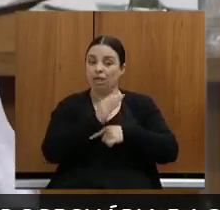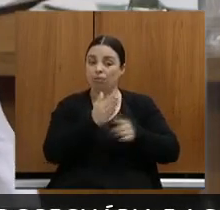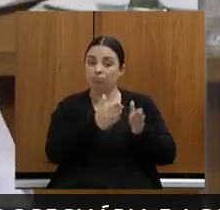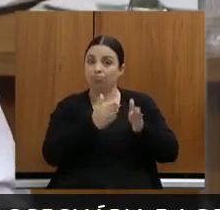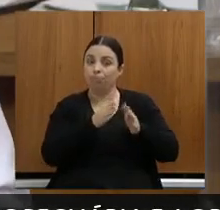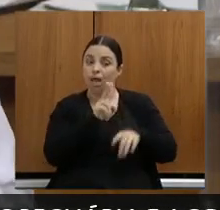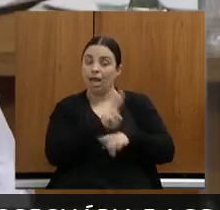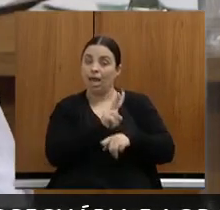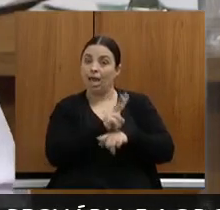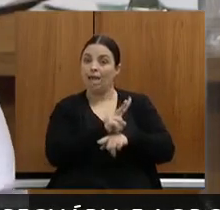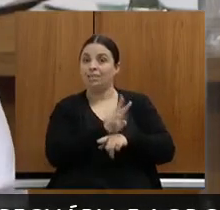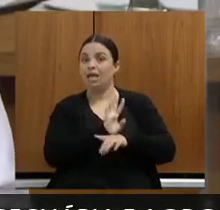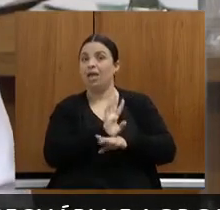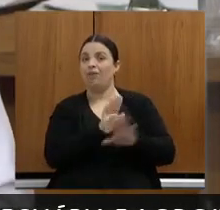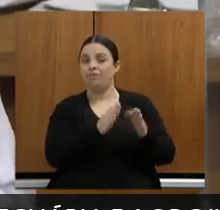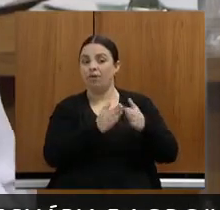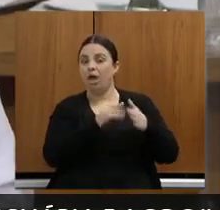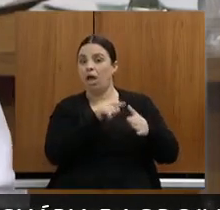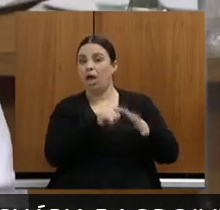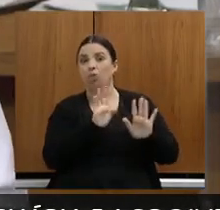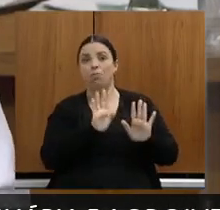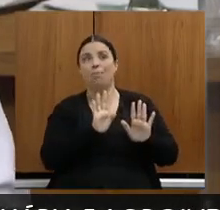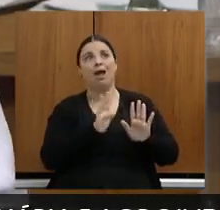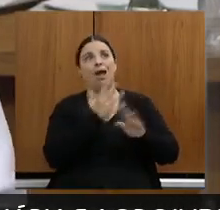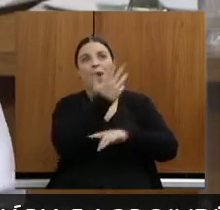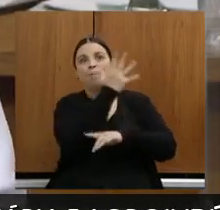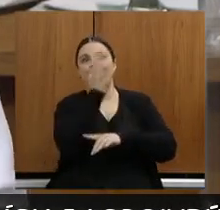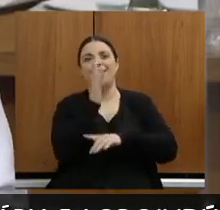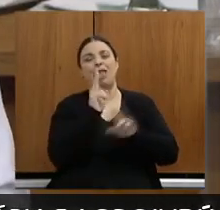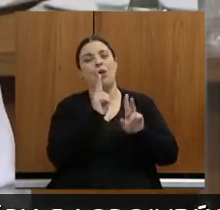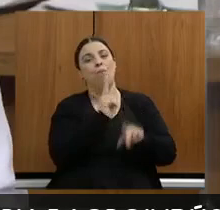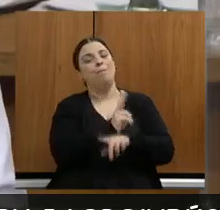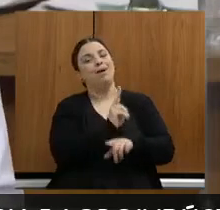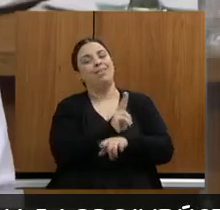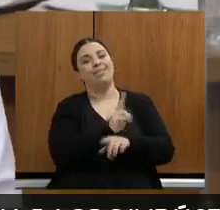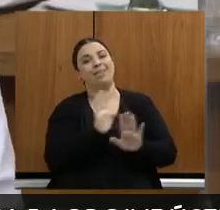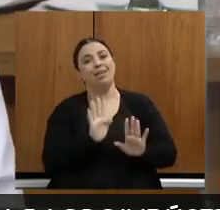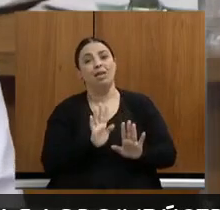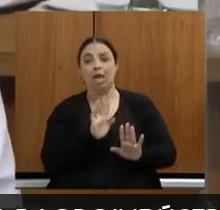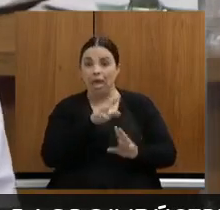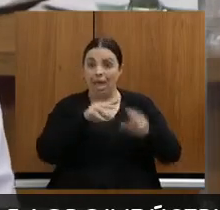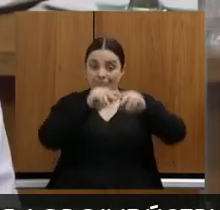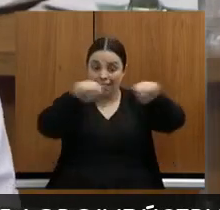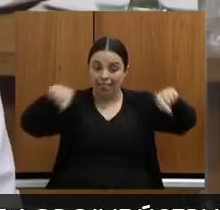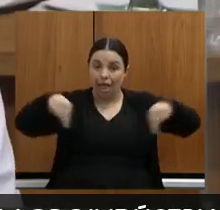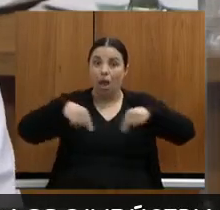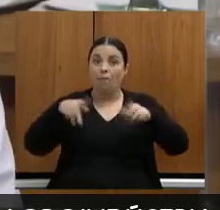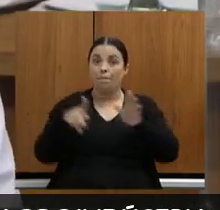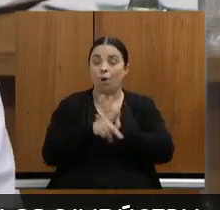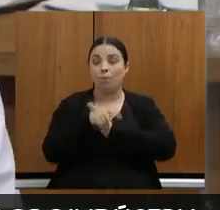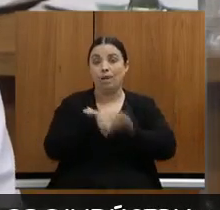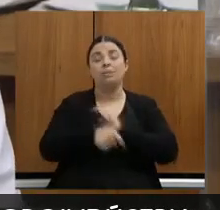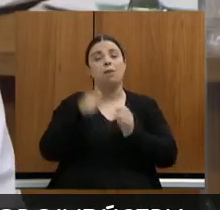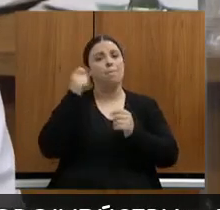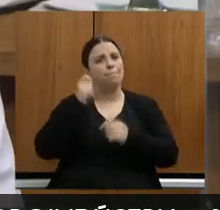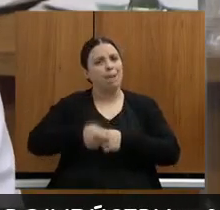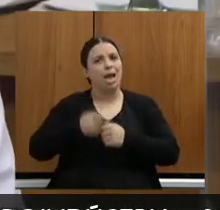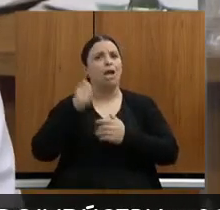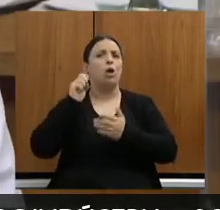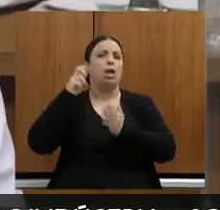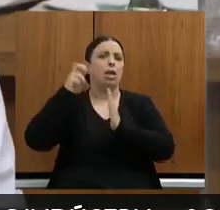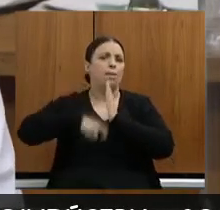que eles compraram pagaram pago impostos e cuidam pelo Belém benefício da preservação ambiental